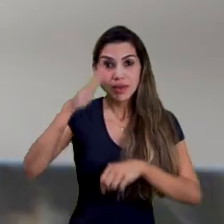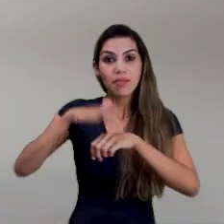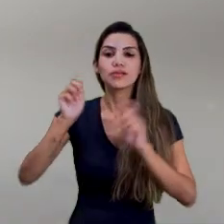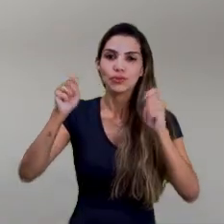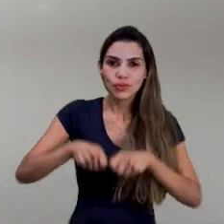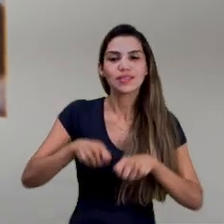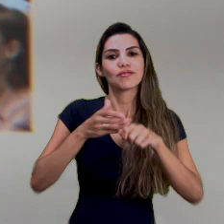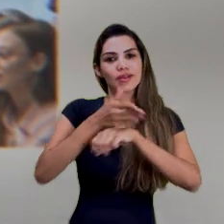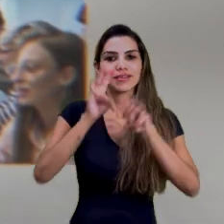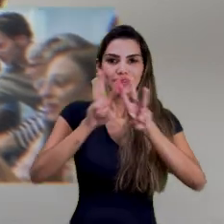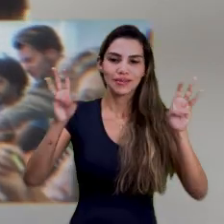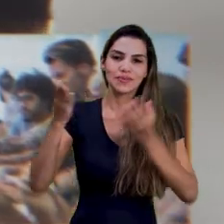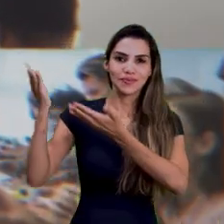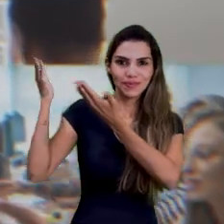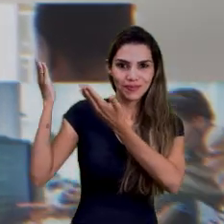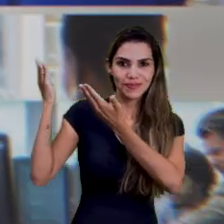mais, acesse